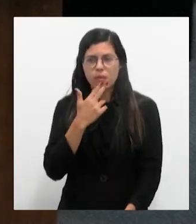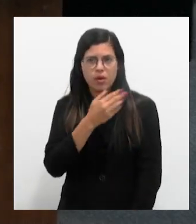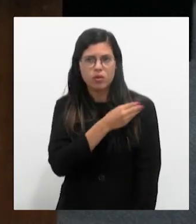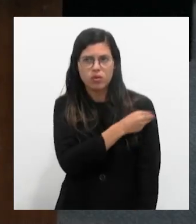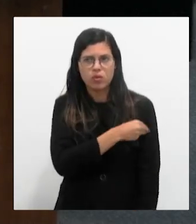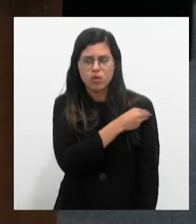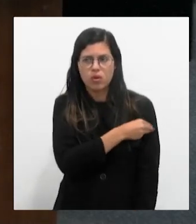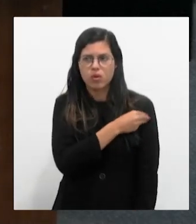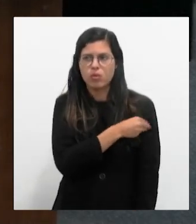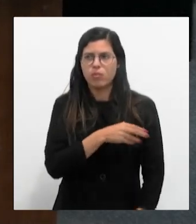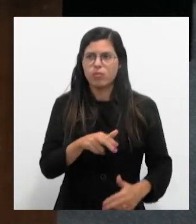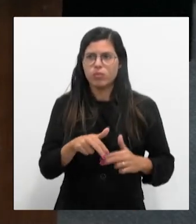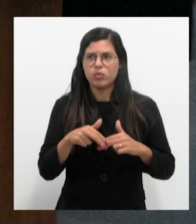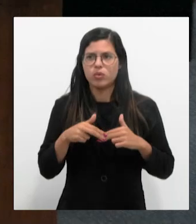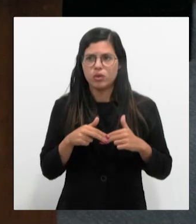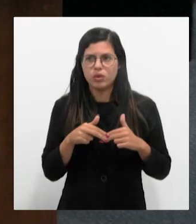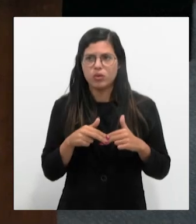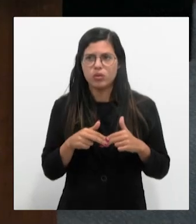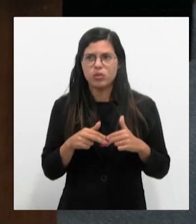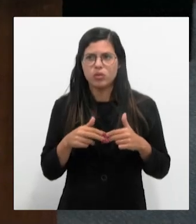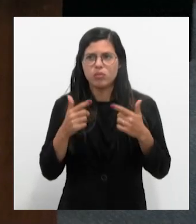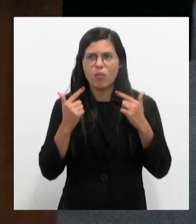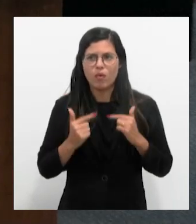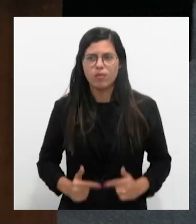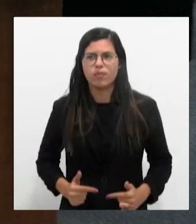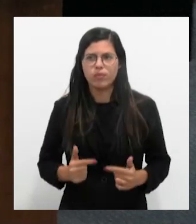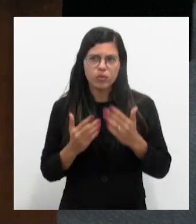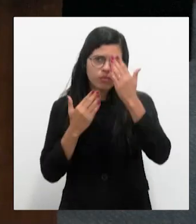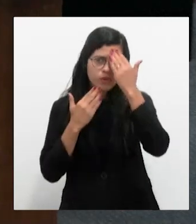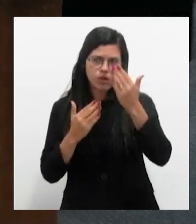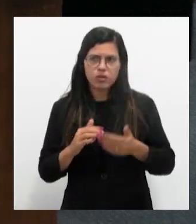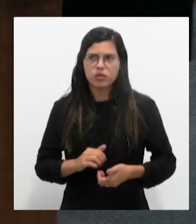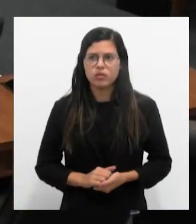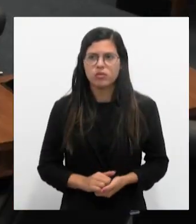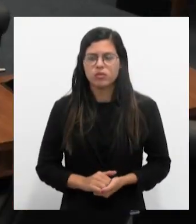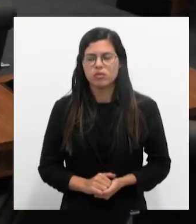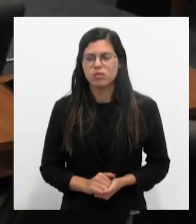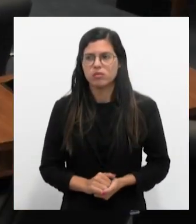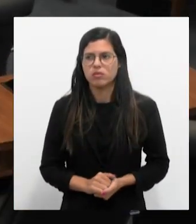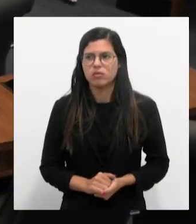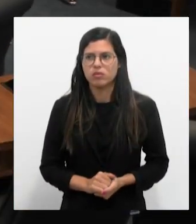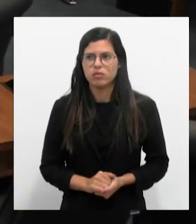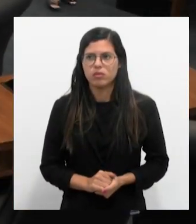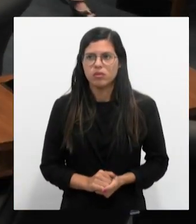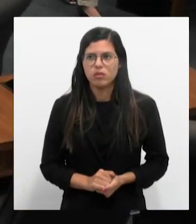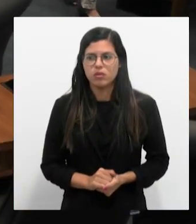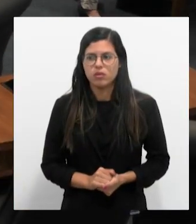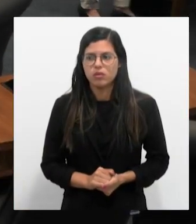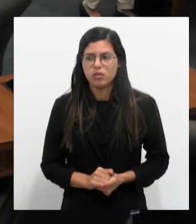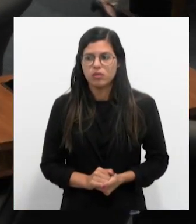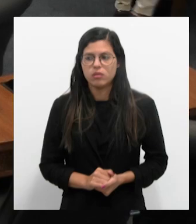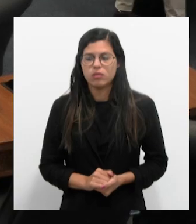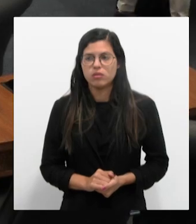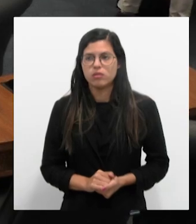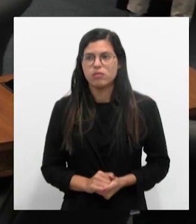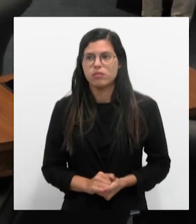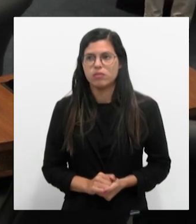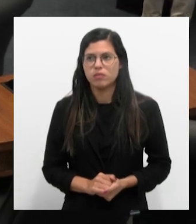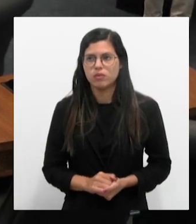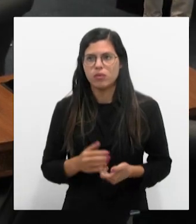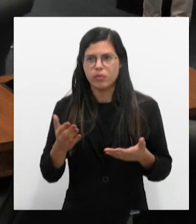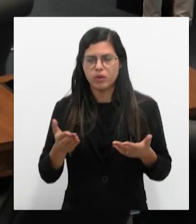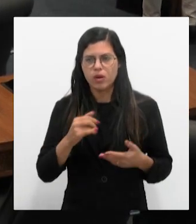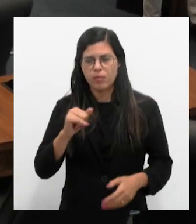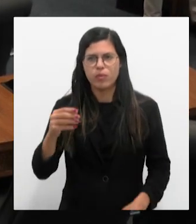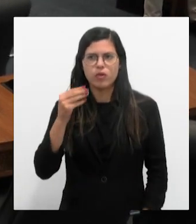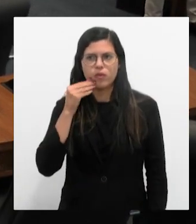álcool, tá? Então era por isso que a gente tem abstenção. Muito obrigada. Obrigado, Presidente, deputado um breve pela ordem, até pegar um gancho na fala